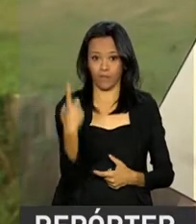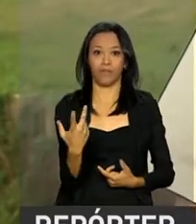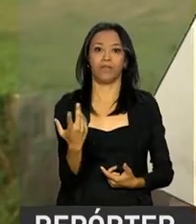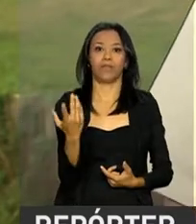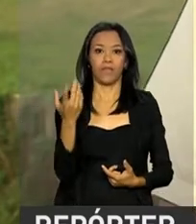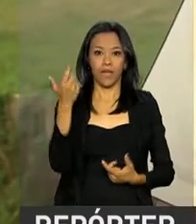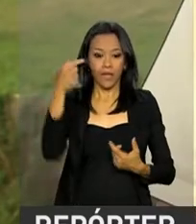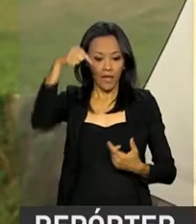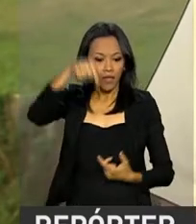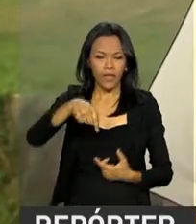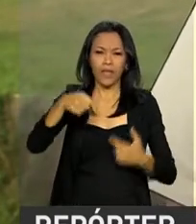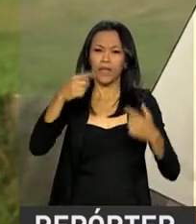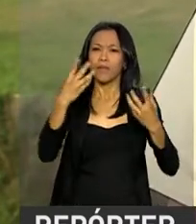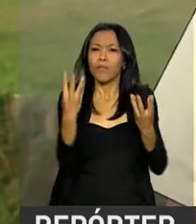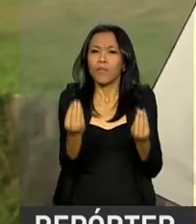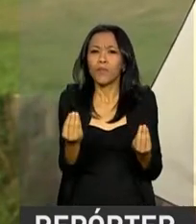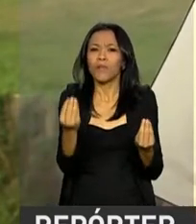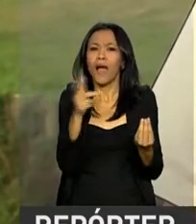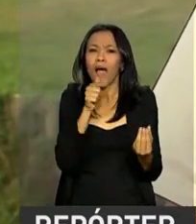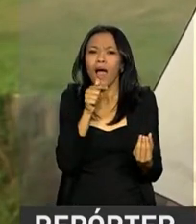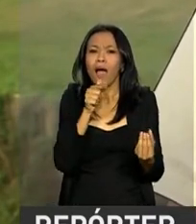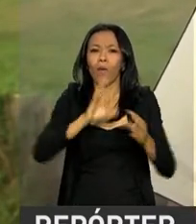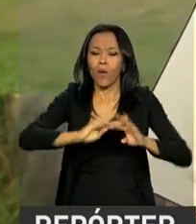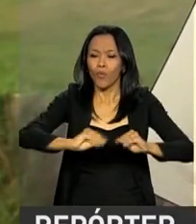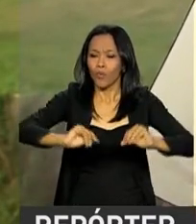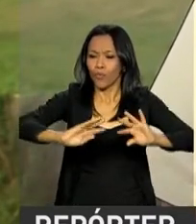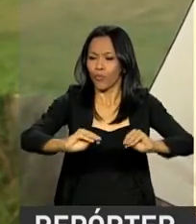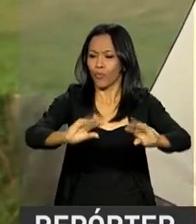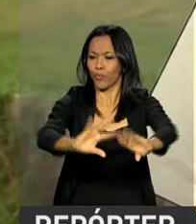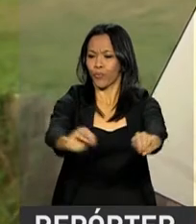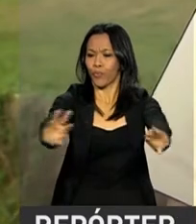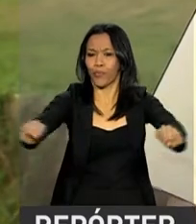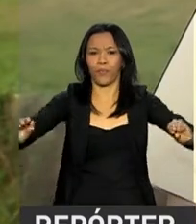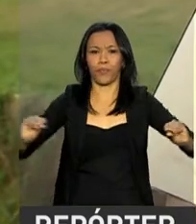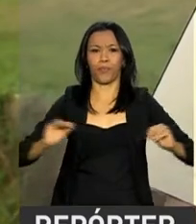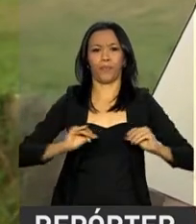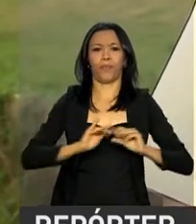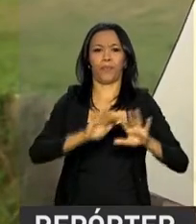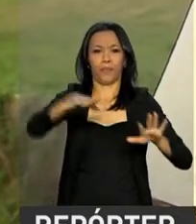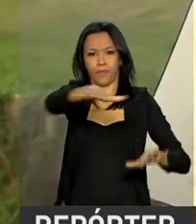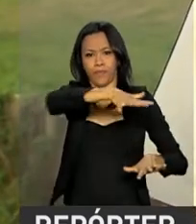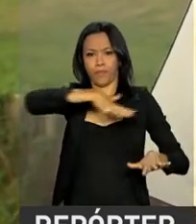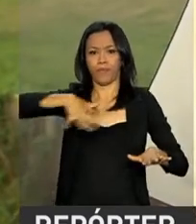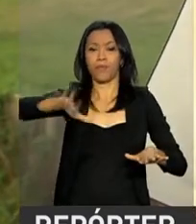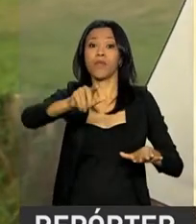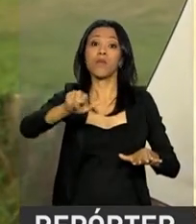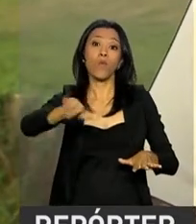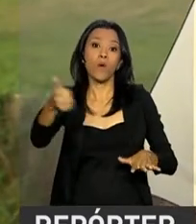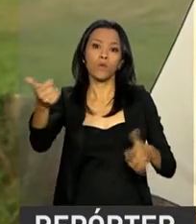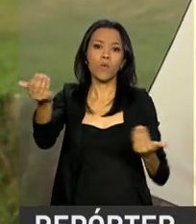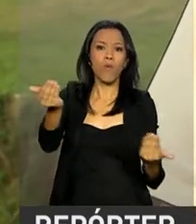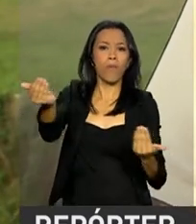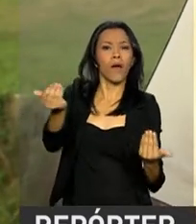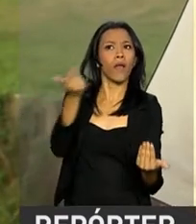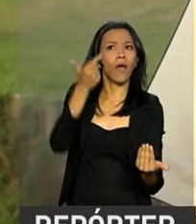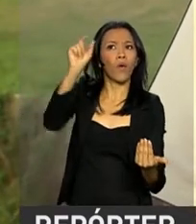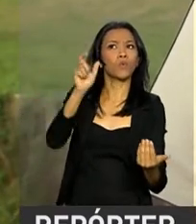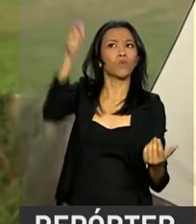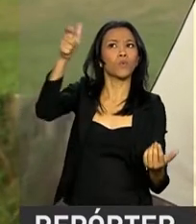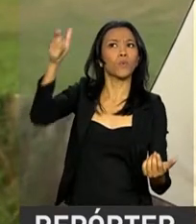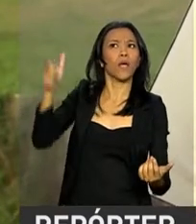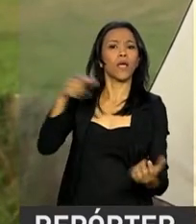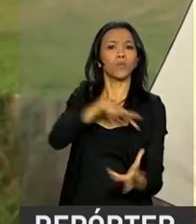grande uma área úmida importantíssima maraú mídia interna do planeta e quando você compara o pantanal a outras áreas similares